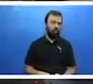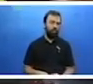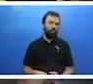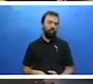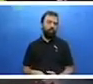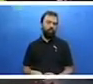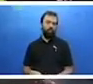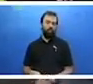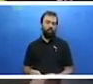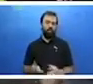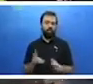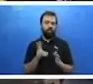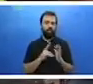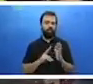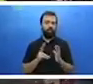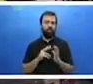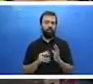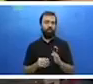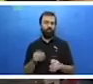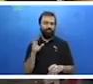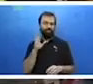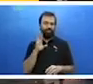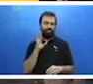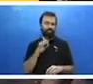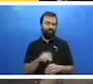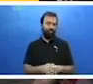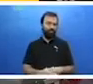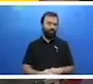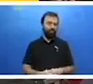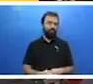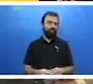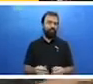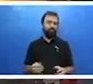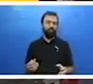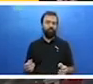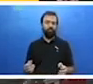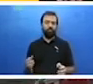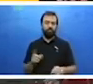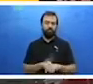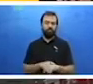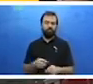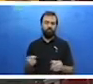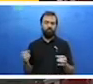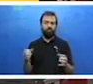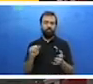E aqui um desenho divertido entre os dois. Chegou a hora da nossa tarefa.